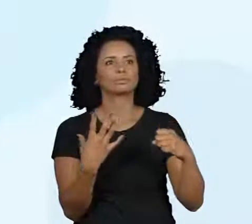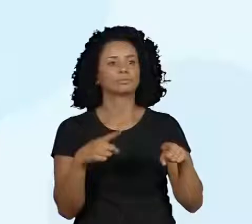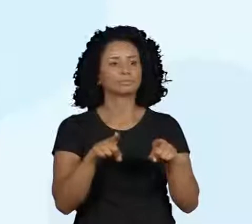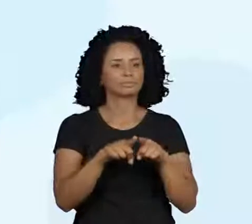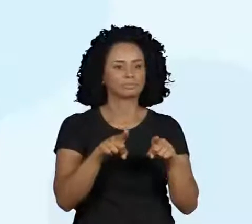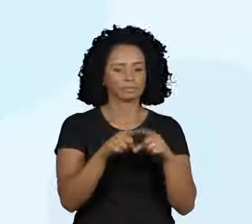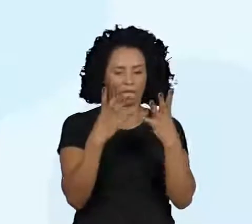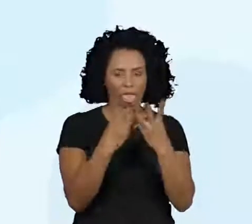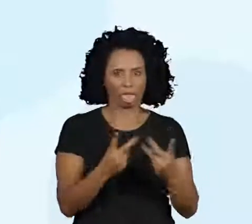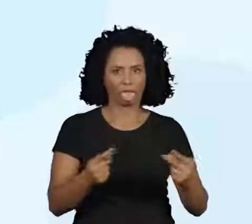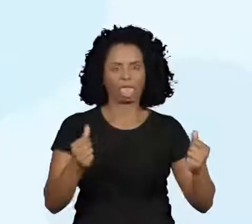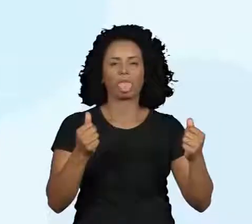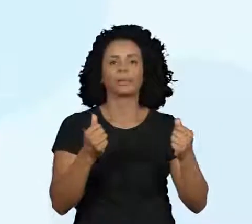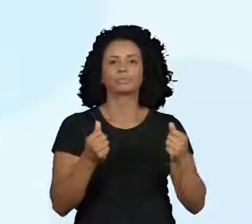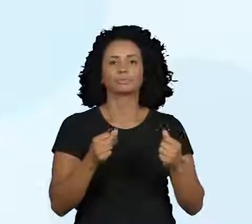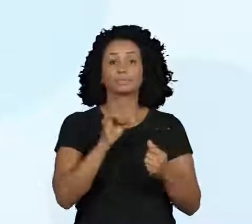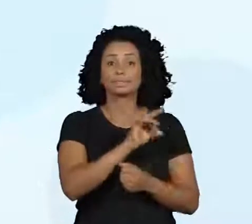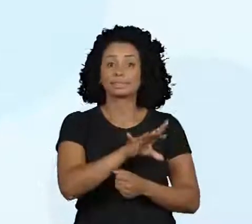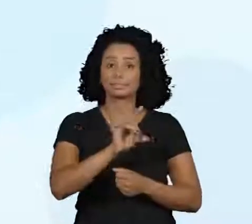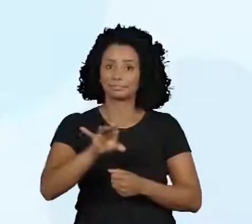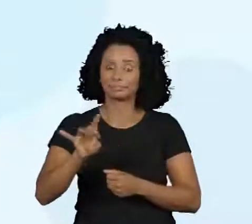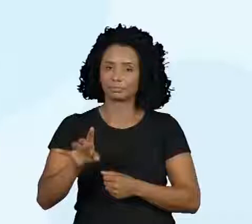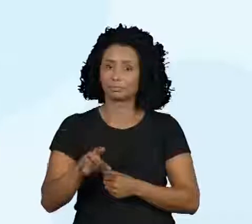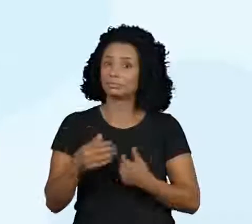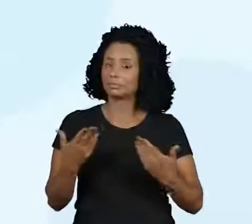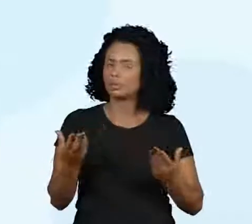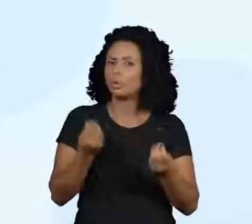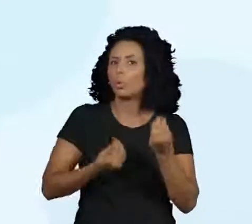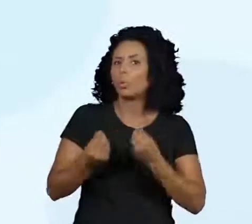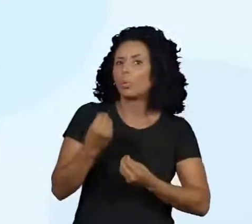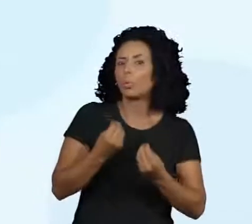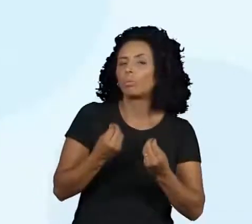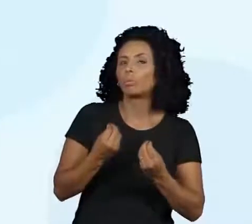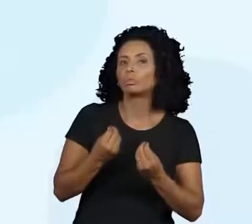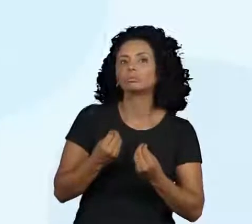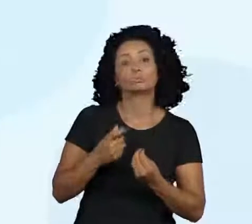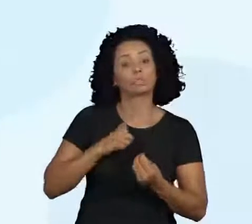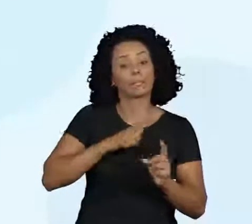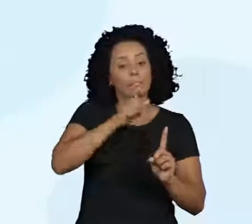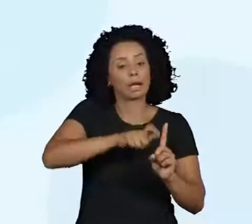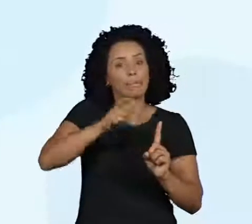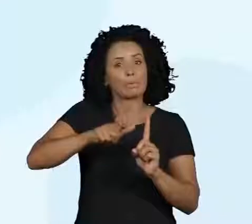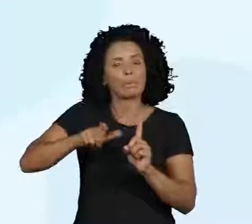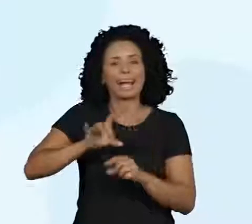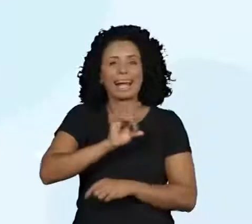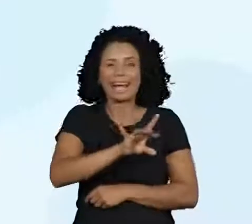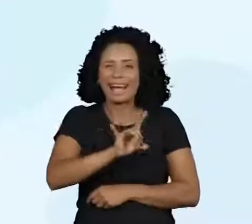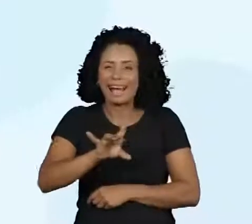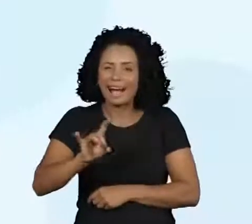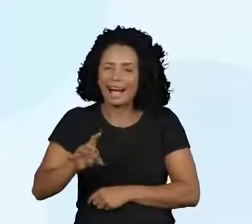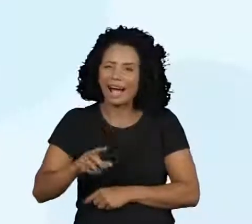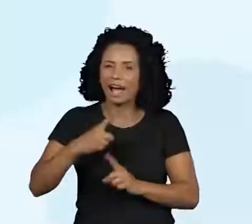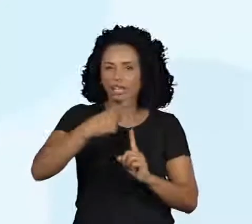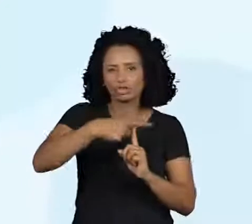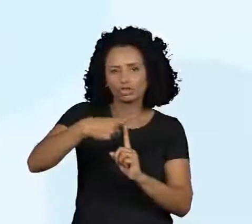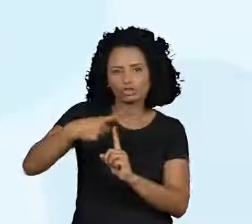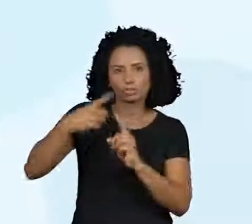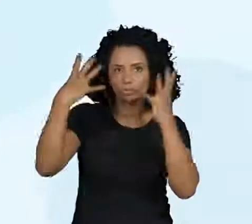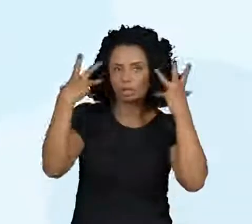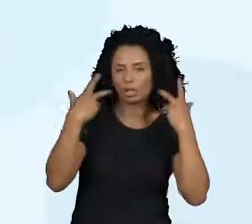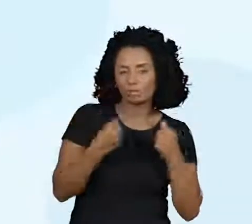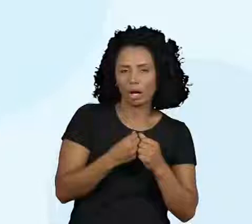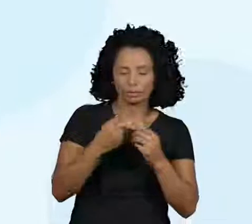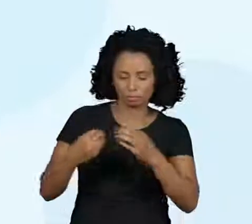esses níveis, tá bom? Por esses personagens. Aí, os produtores,